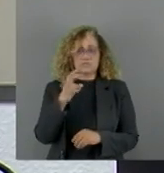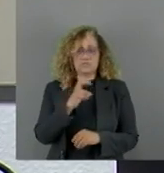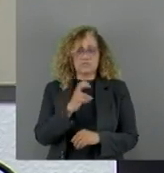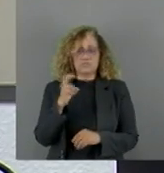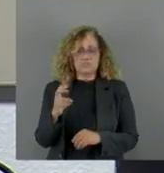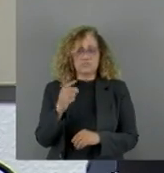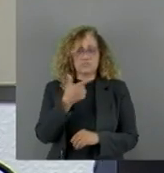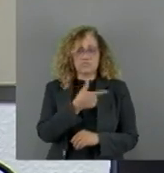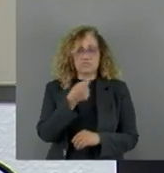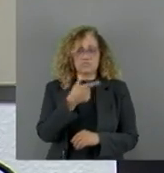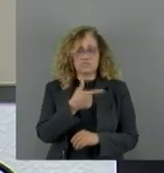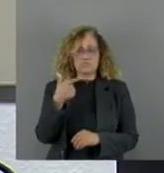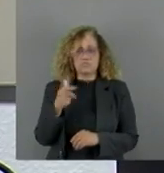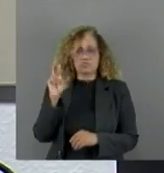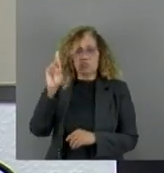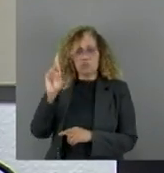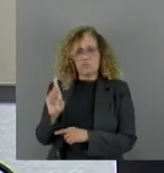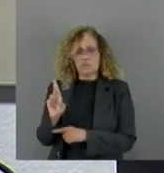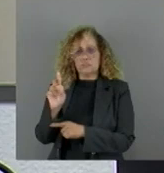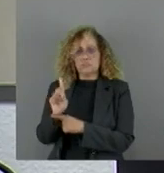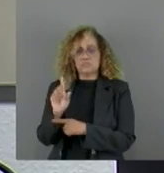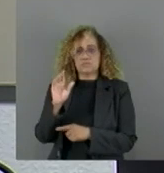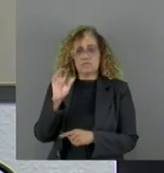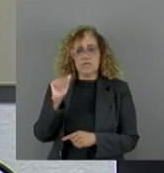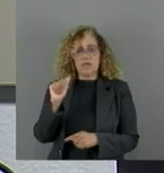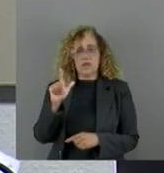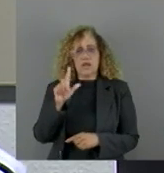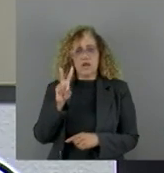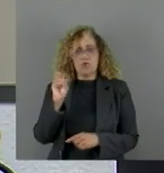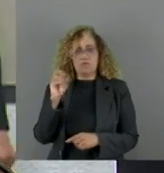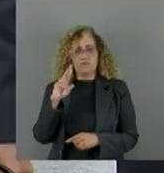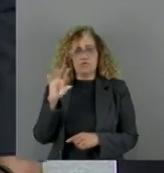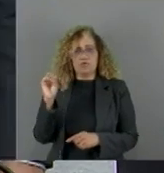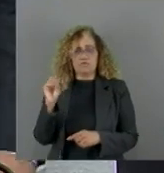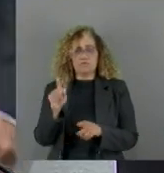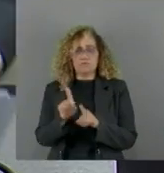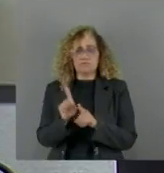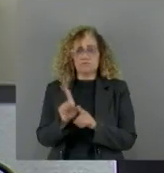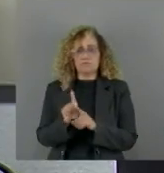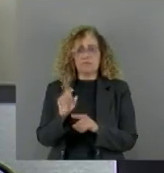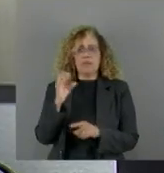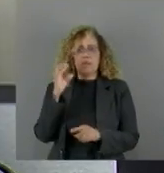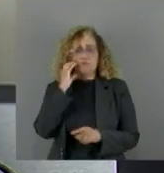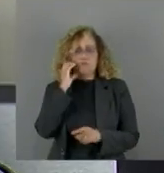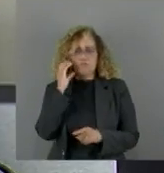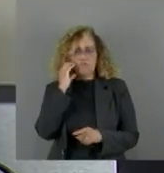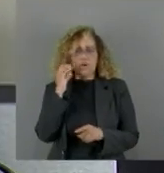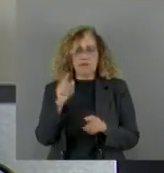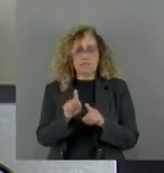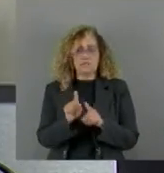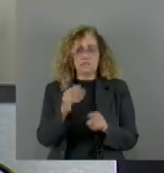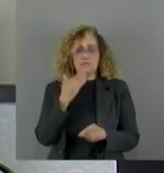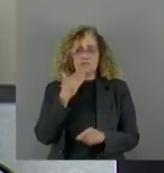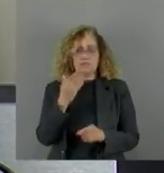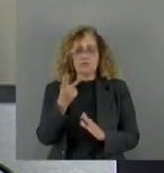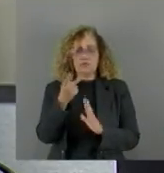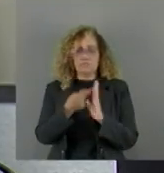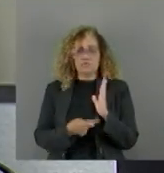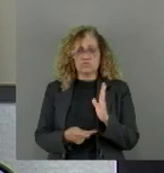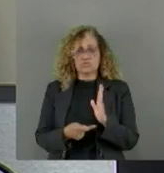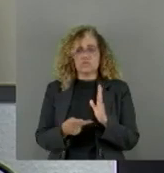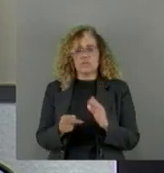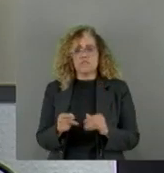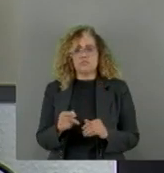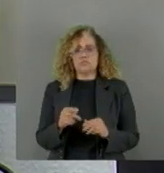2022, de autoria do senador Álvaro Dias, com relatoria do senador Flávio Arnes, favorável ao projeto.